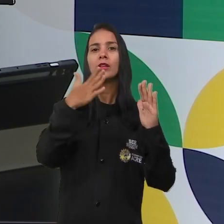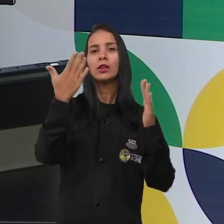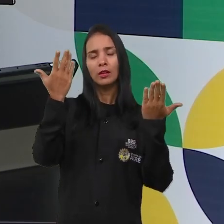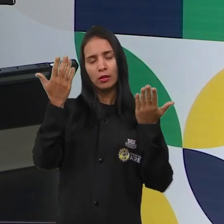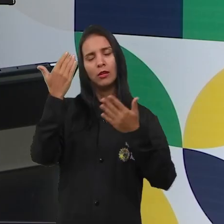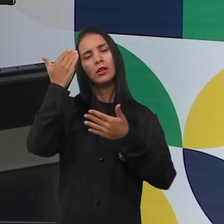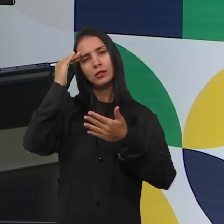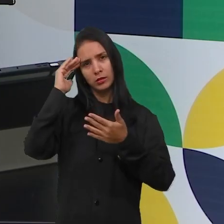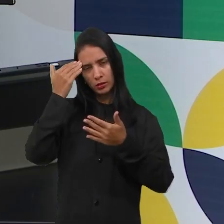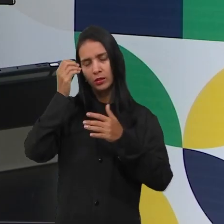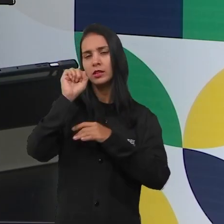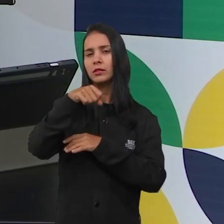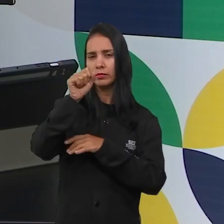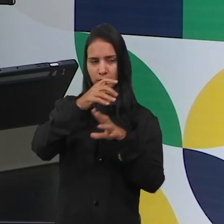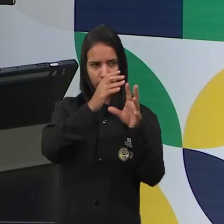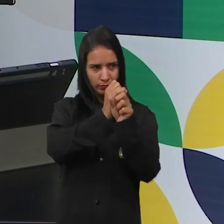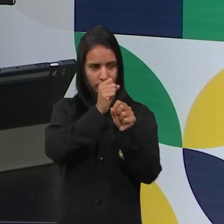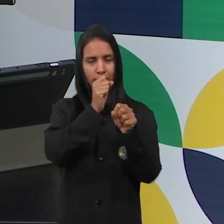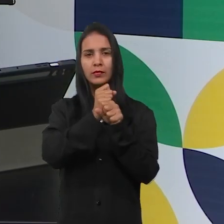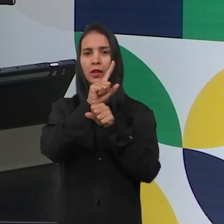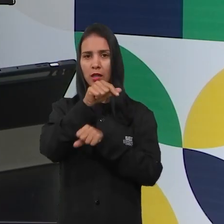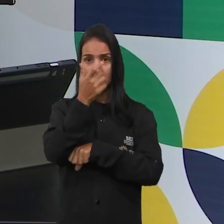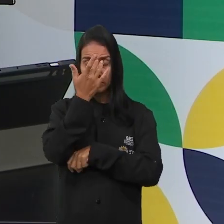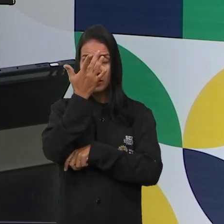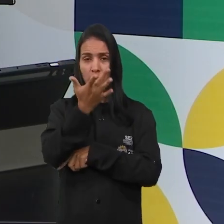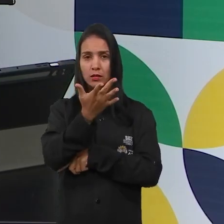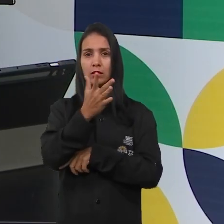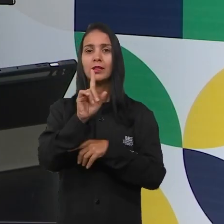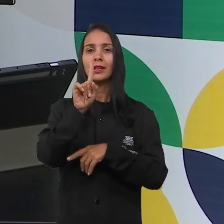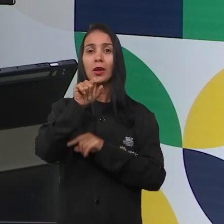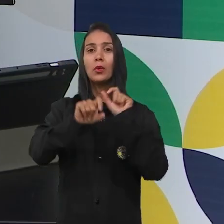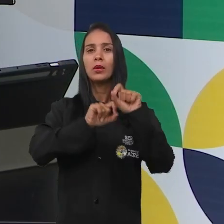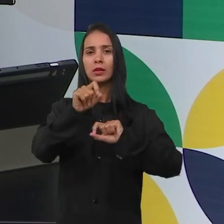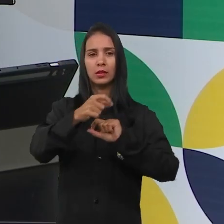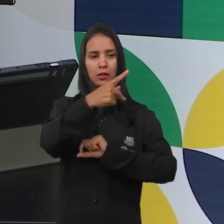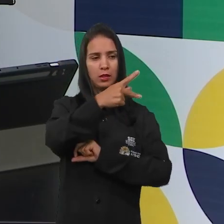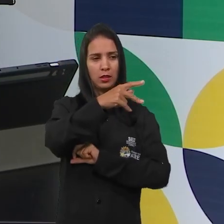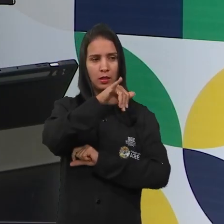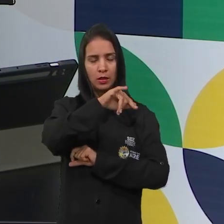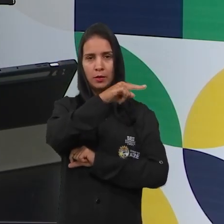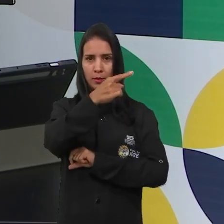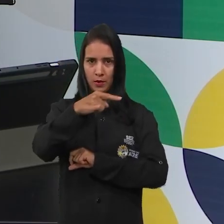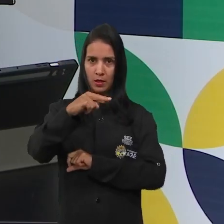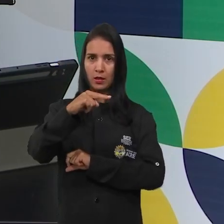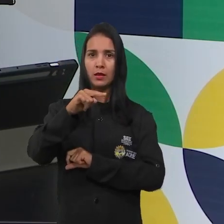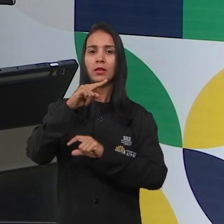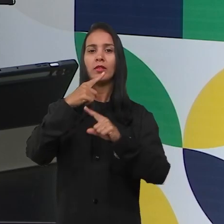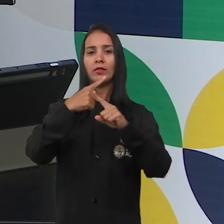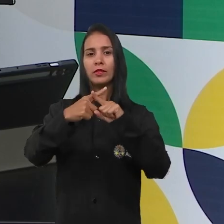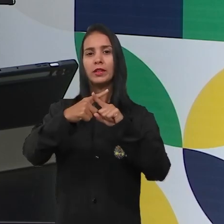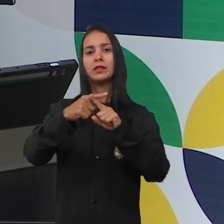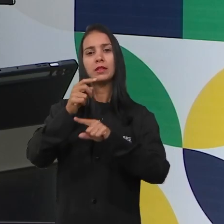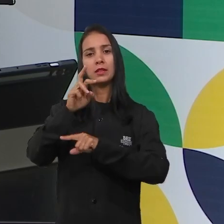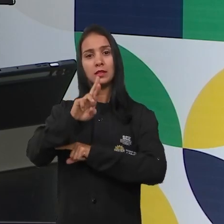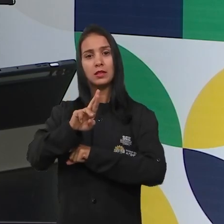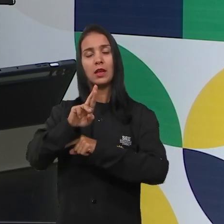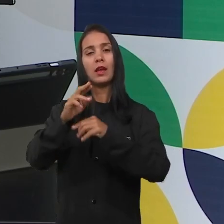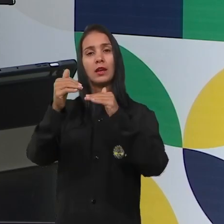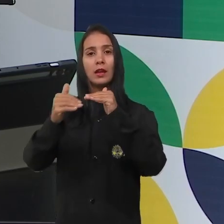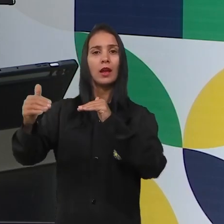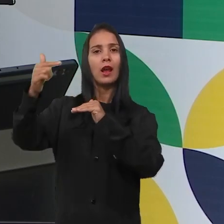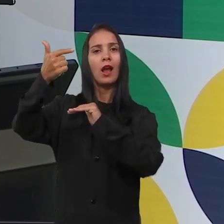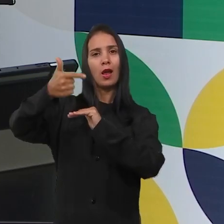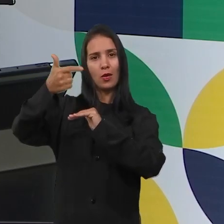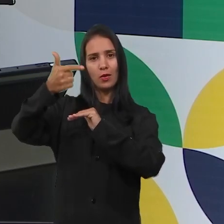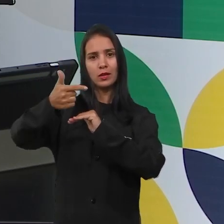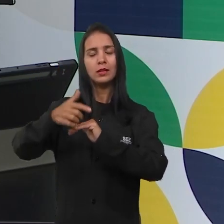de uma circunferência. πr ao quadrado. Nós já estamos acostumados com isso. Então não é complicado de eu dizer que o volume do